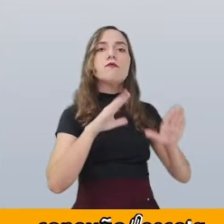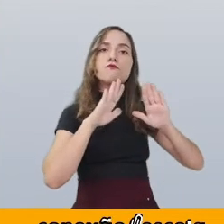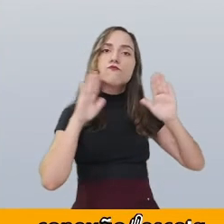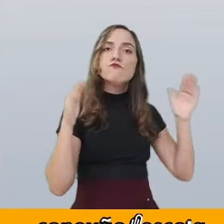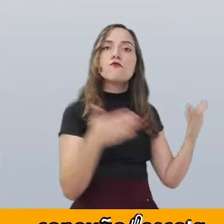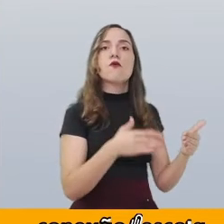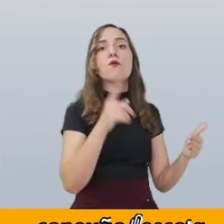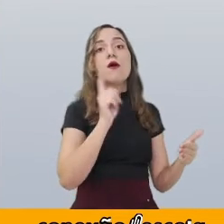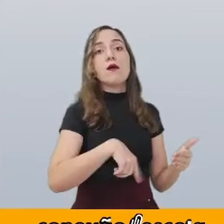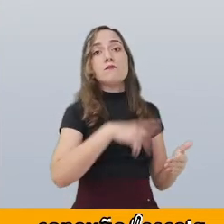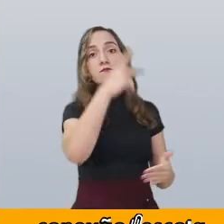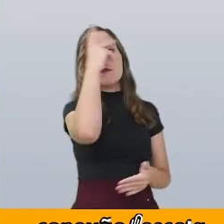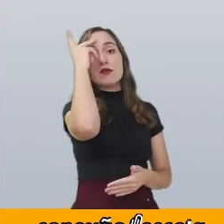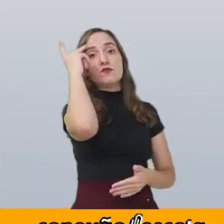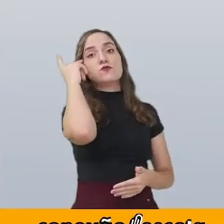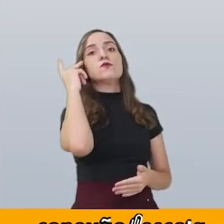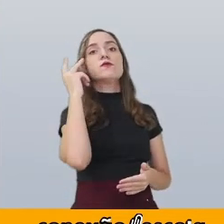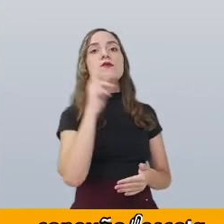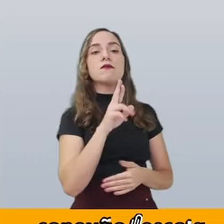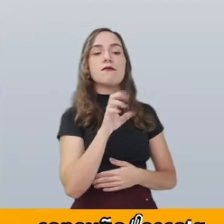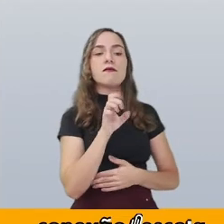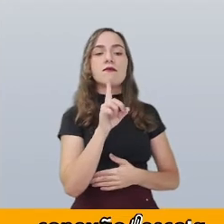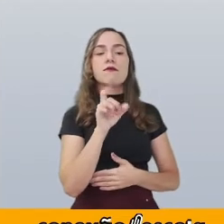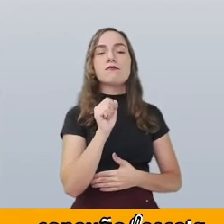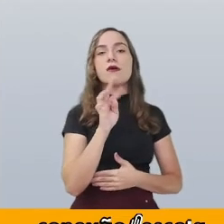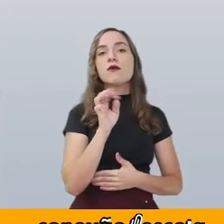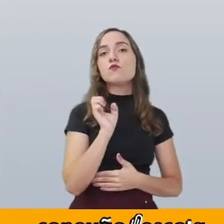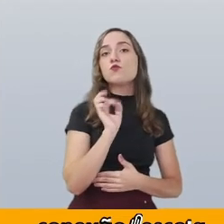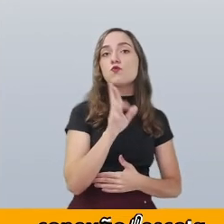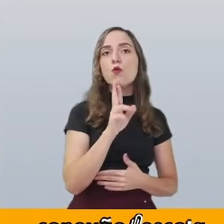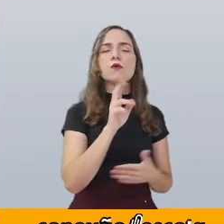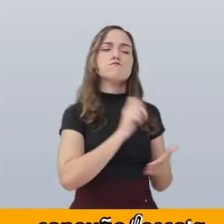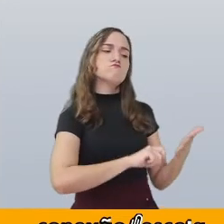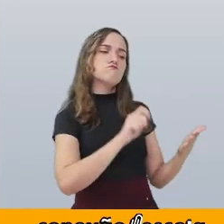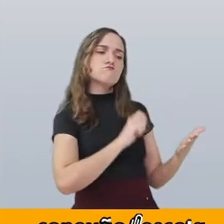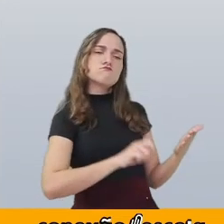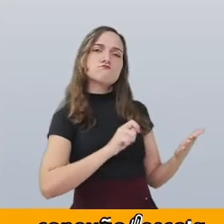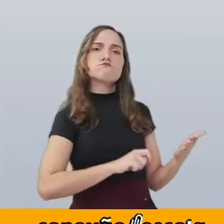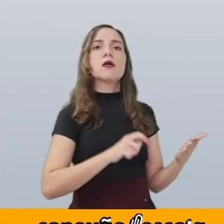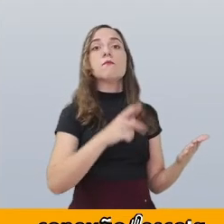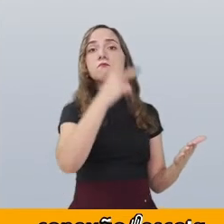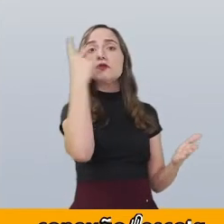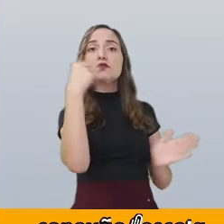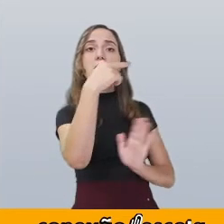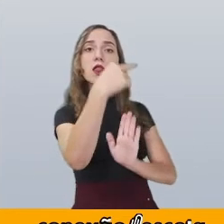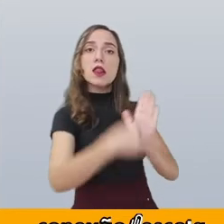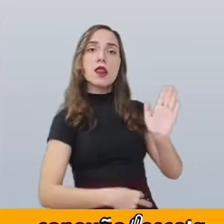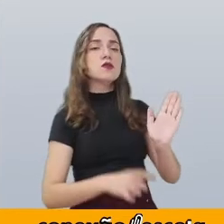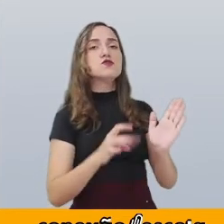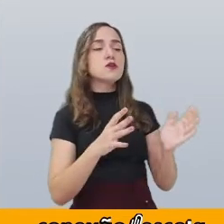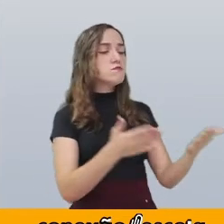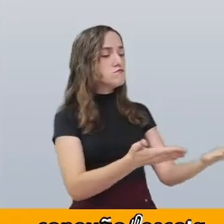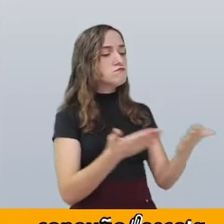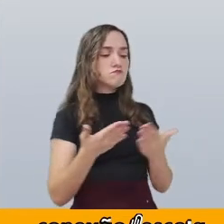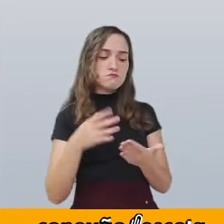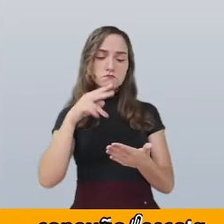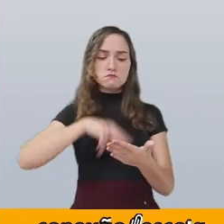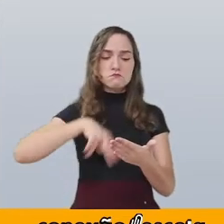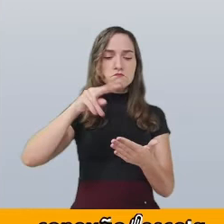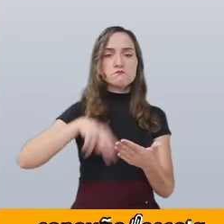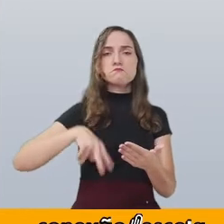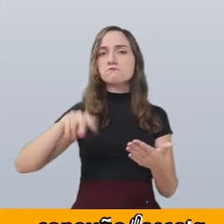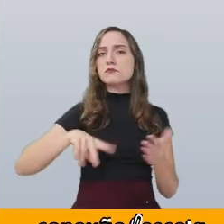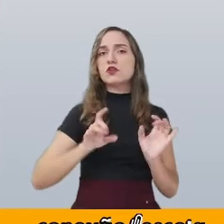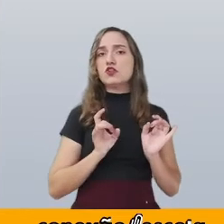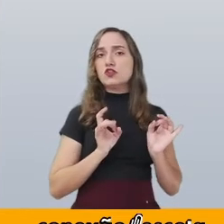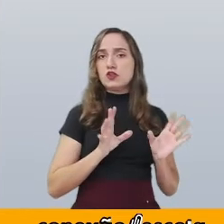pelos redatores, restringindo aos leitores apenas o direito à leitura.